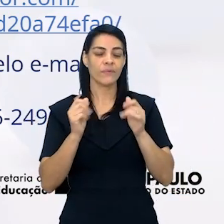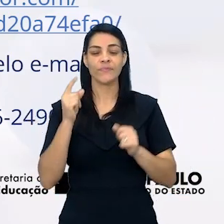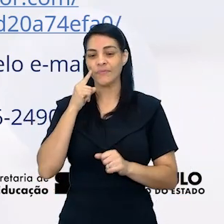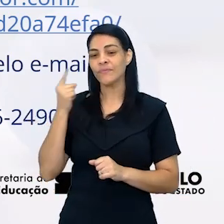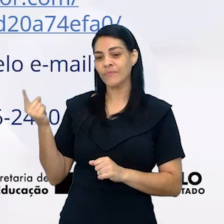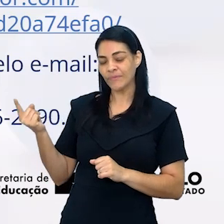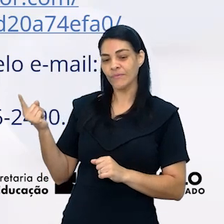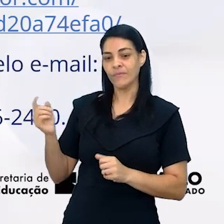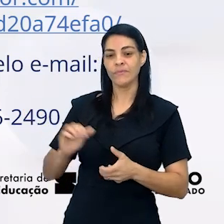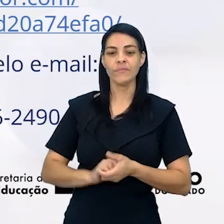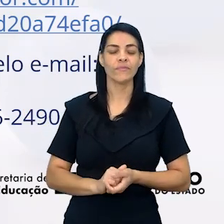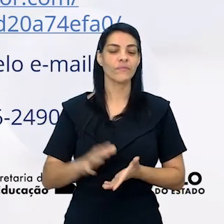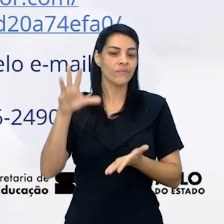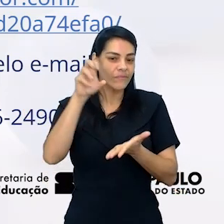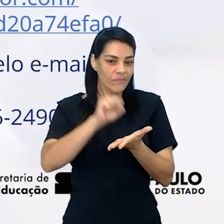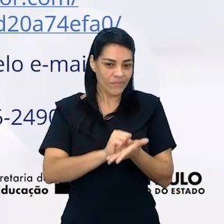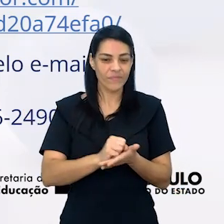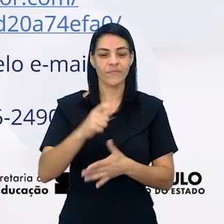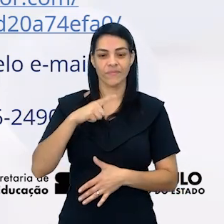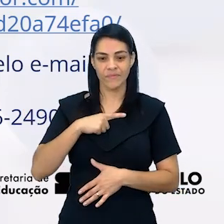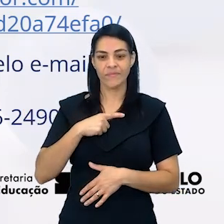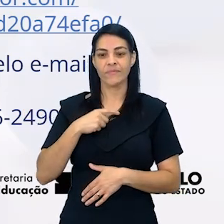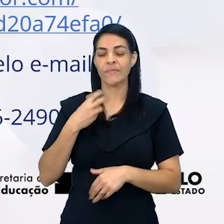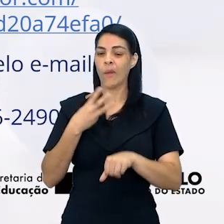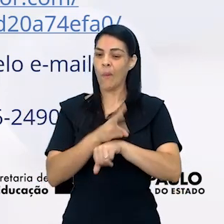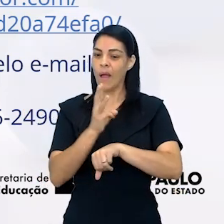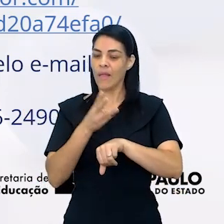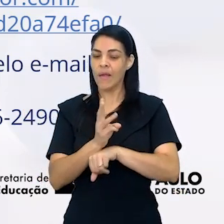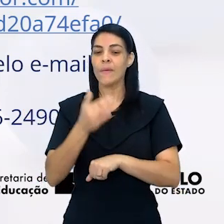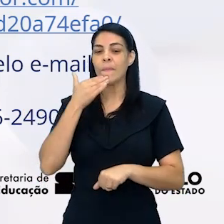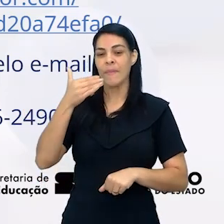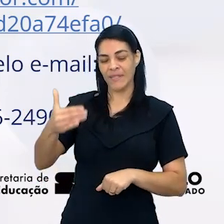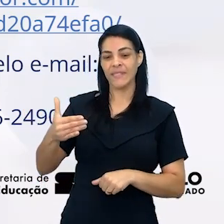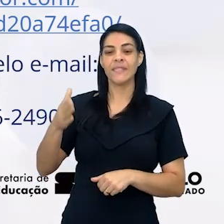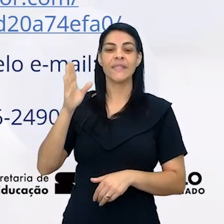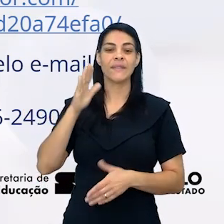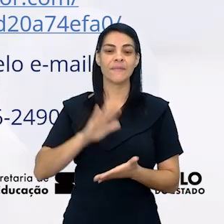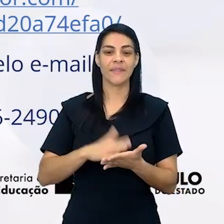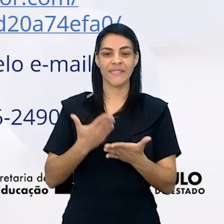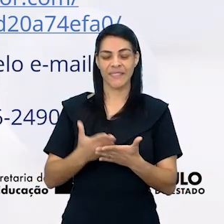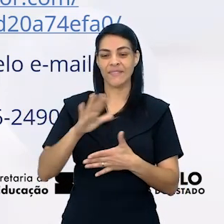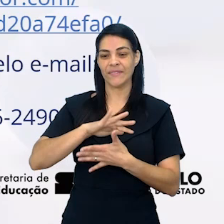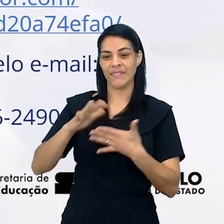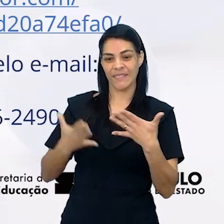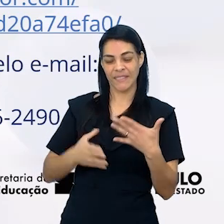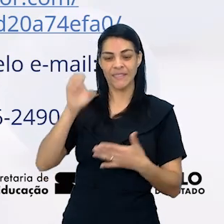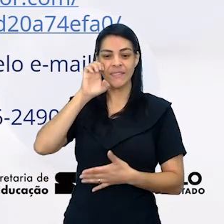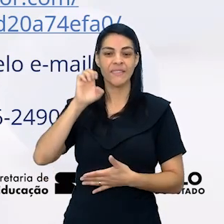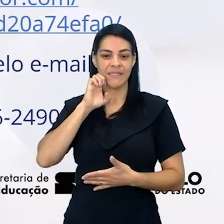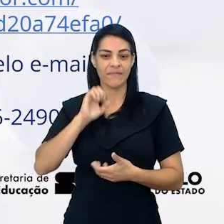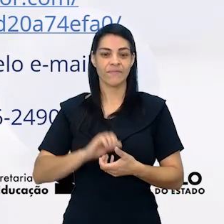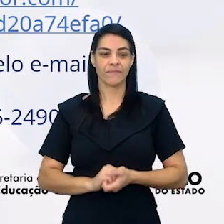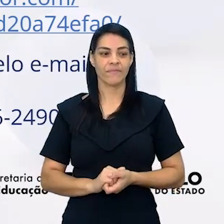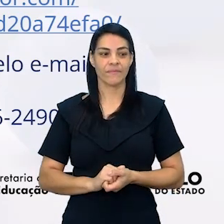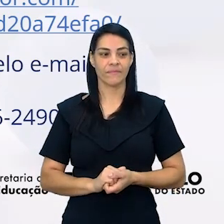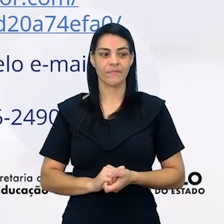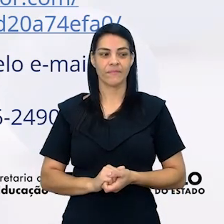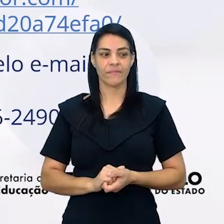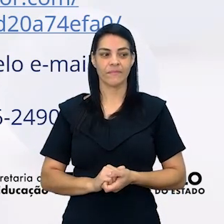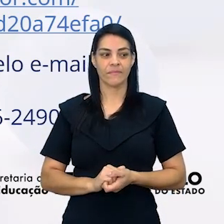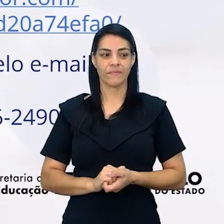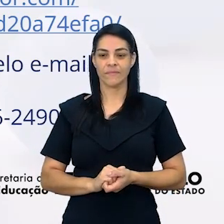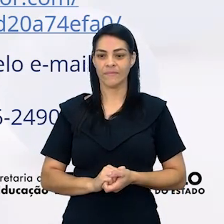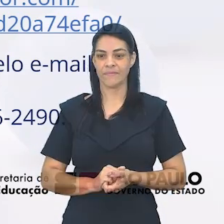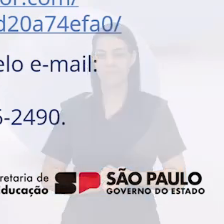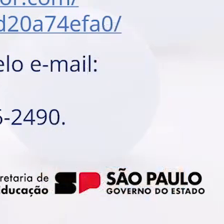somos.org.br e tá o WhatsApp Eu vou pedir para nossa intérprete de libras sair rapidinho e voltar para a gente para